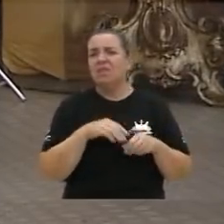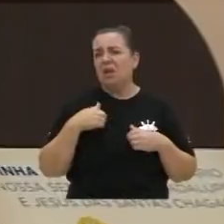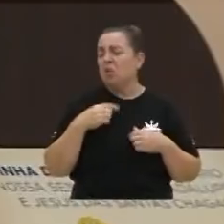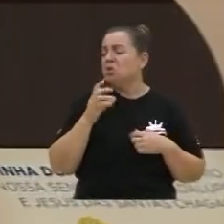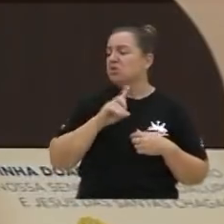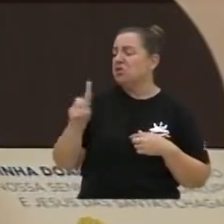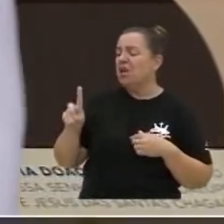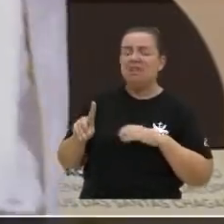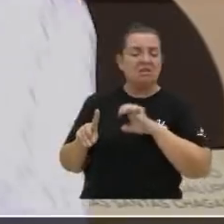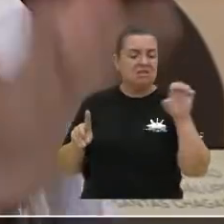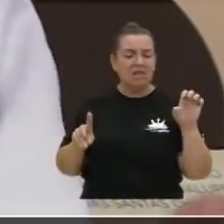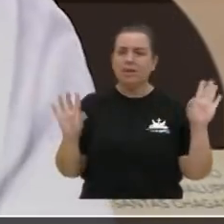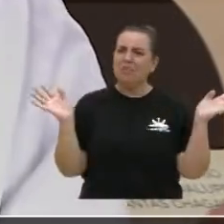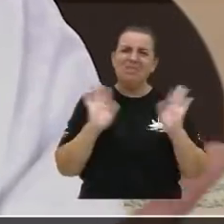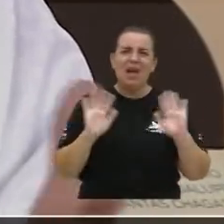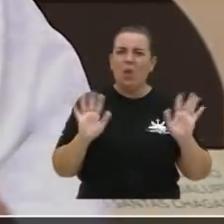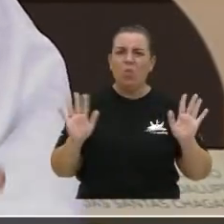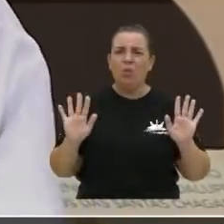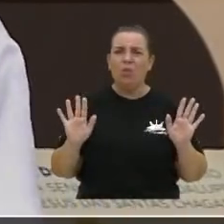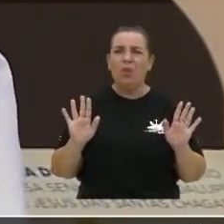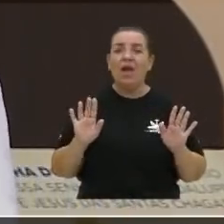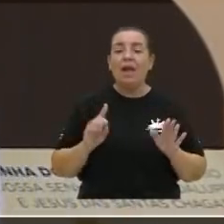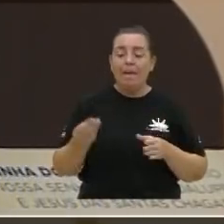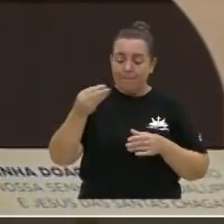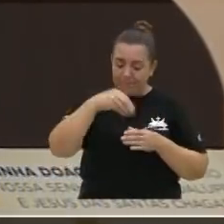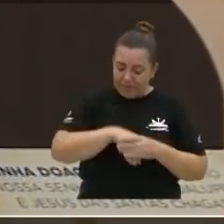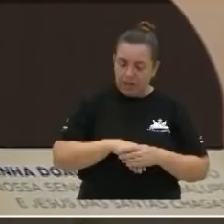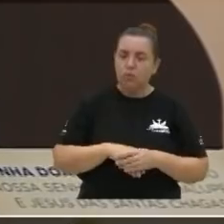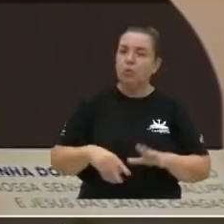esquerda, está na essência do Evangelho.